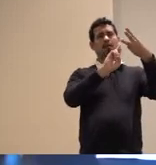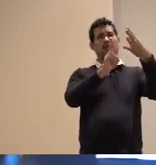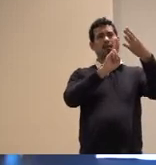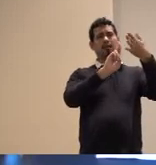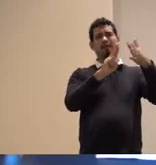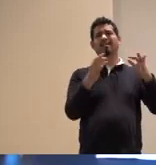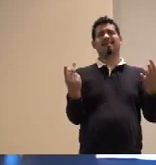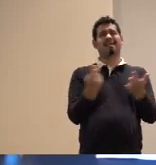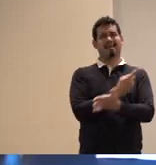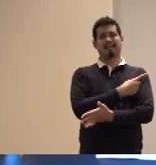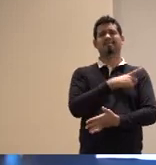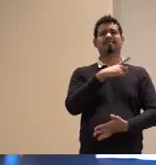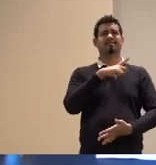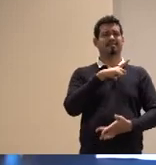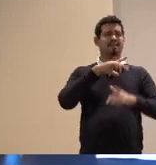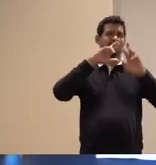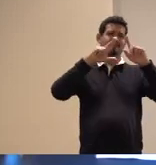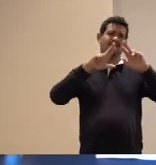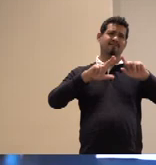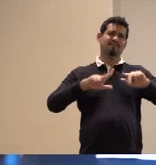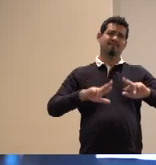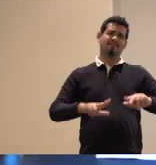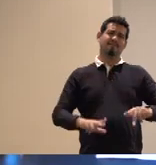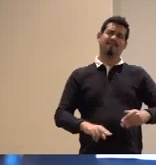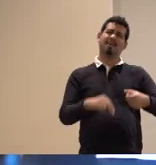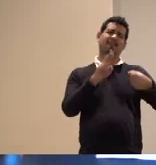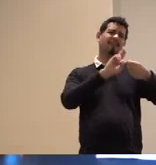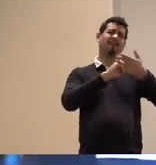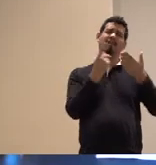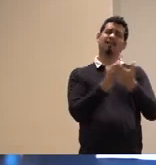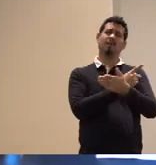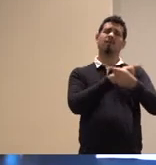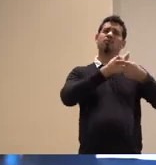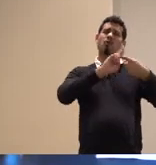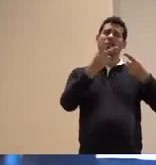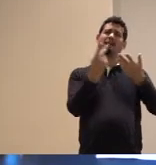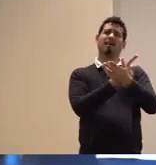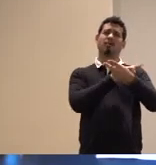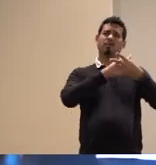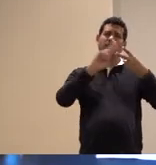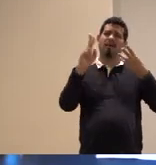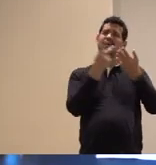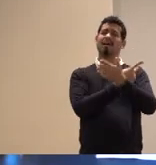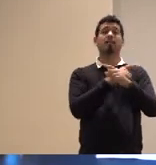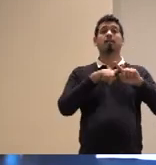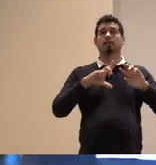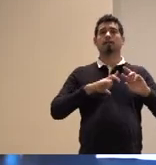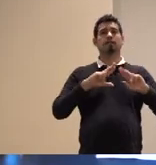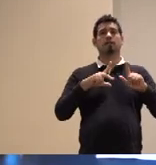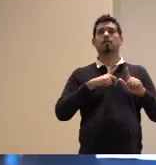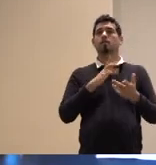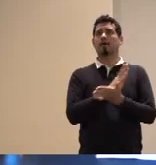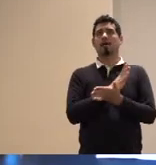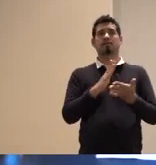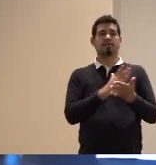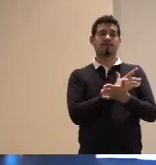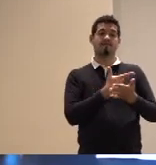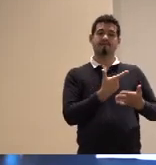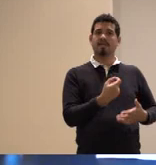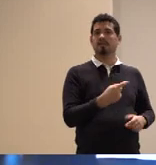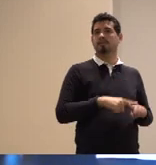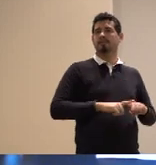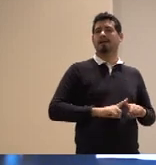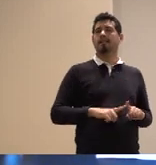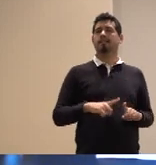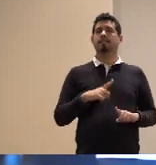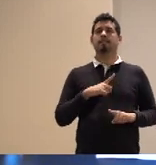ainda temos, grandes instituições ainda temos, lá dentro, às vezes, atende 20, mas está vinculado a